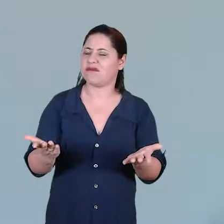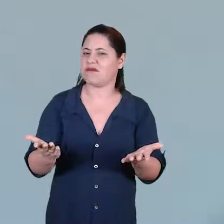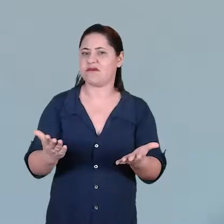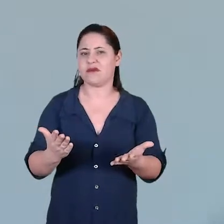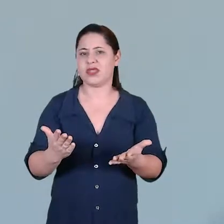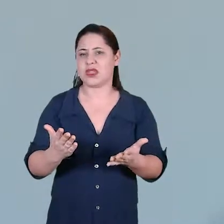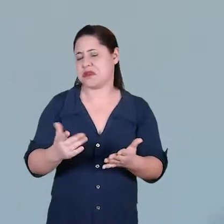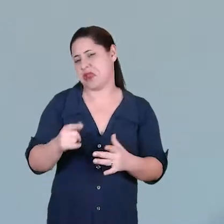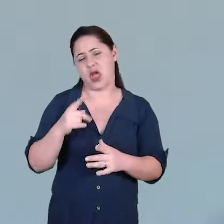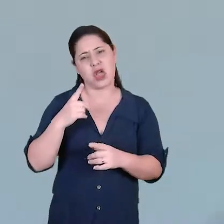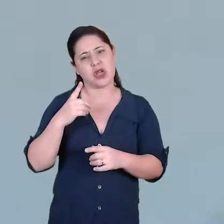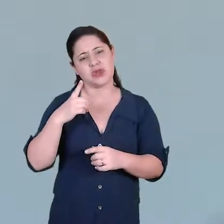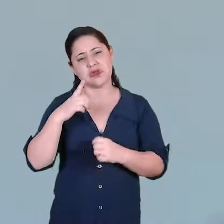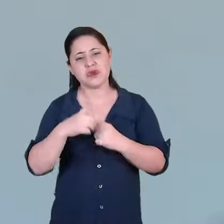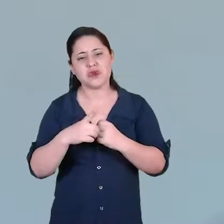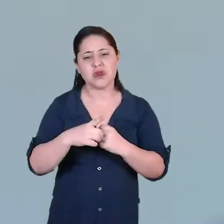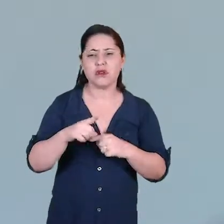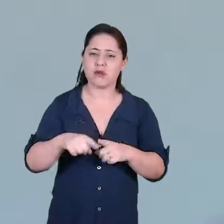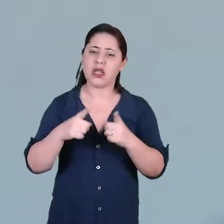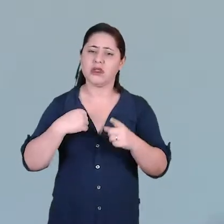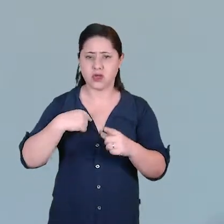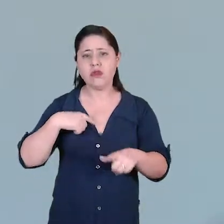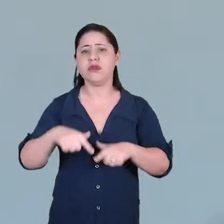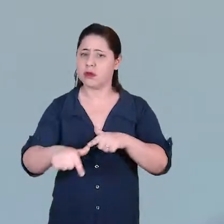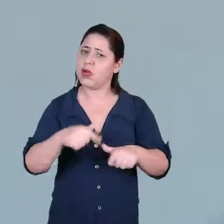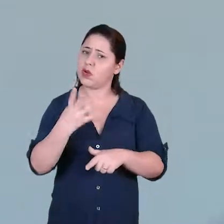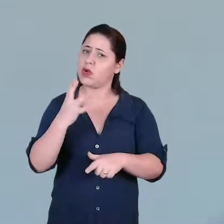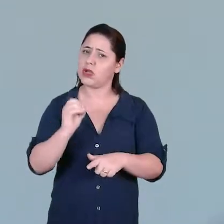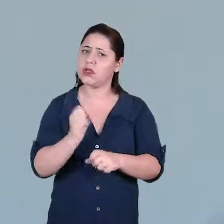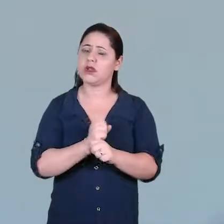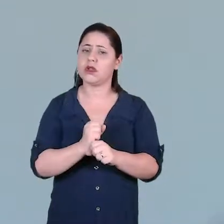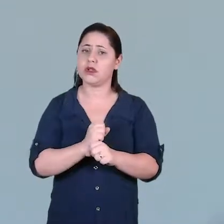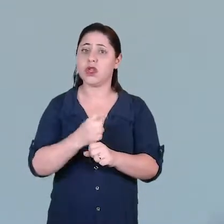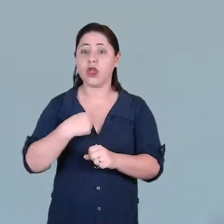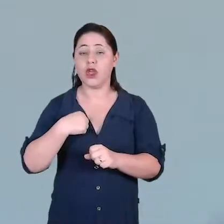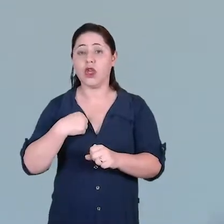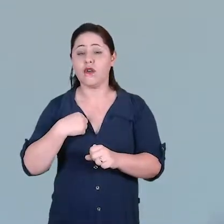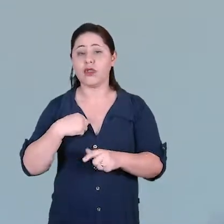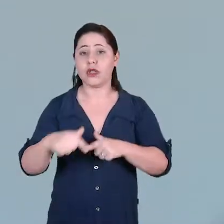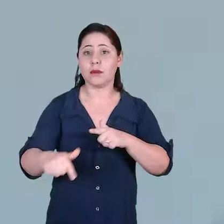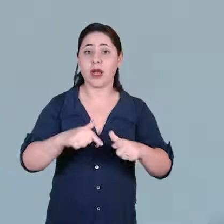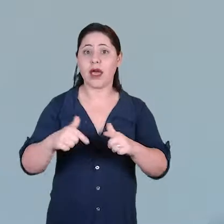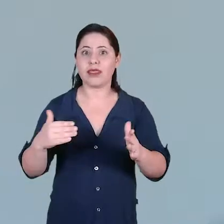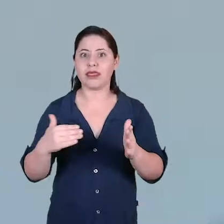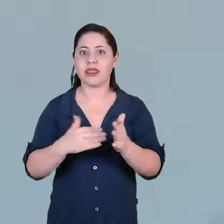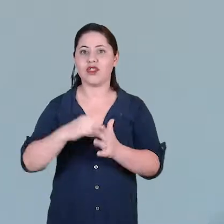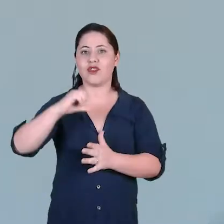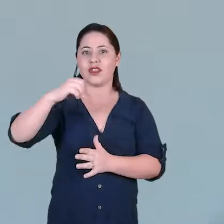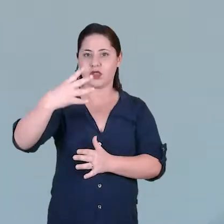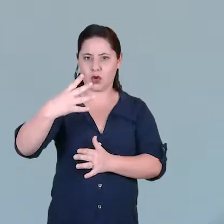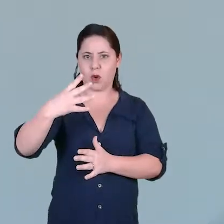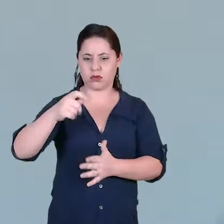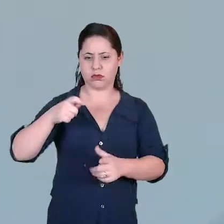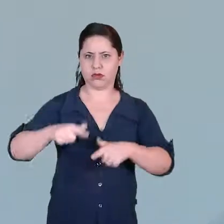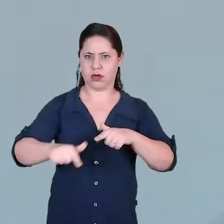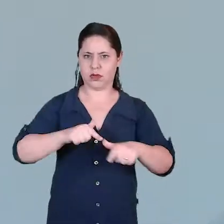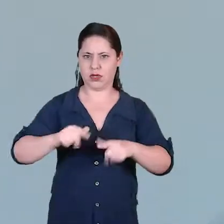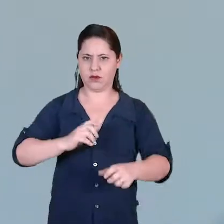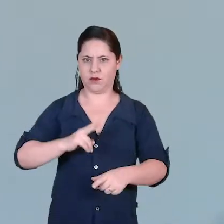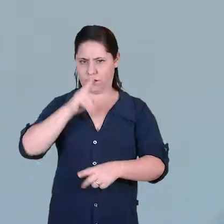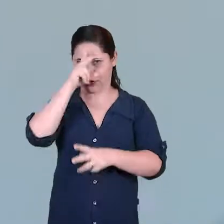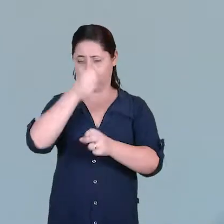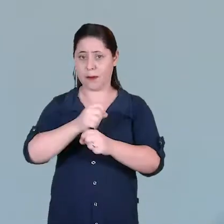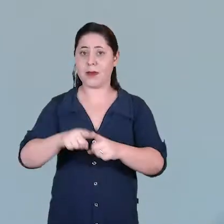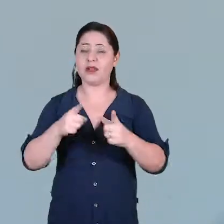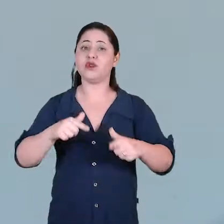dizendo, ah não, doutora, mas eu trabalho 40 anos. Eu também, eu vou chegar até os 94, se Deus quiser, trabalhando firme e forte. Mas o